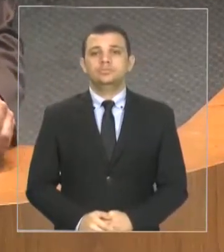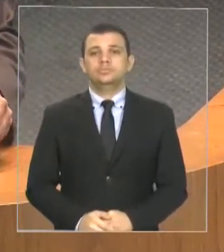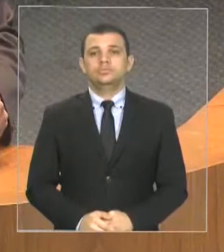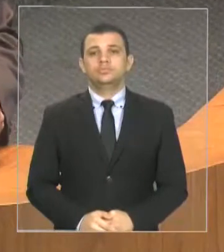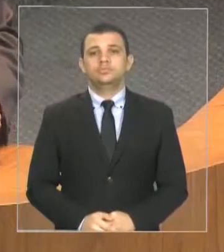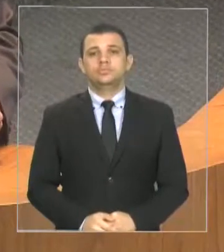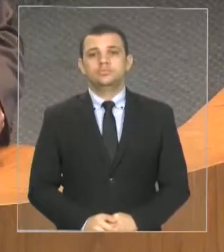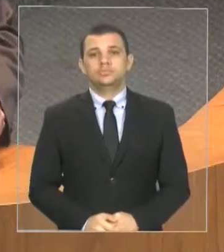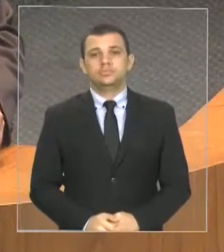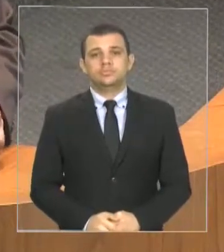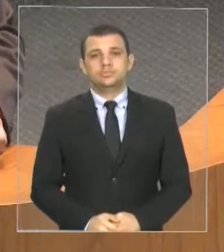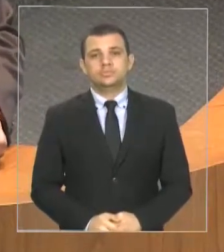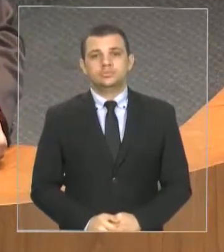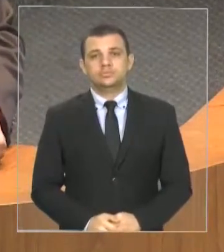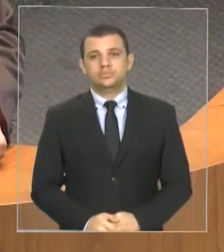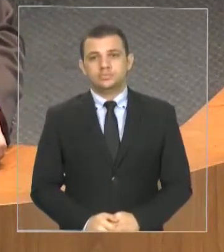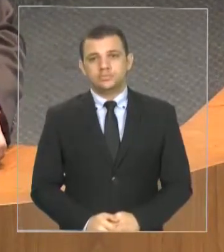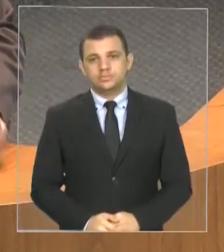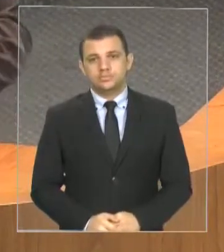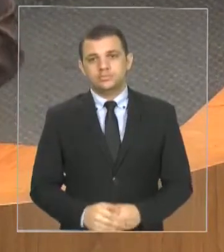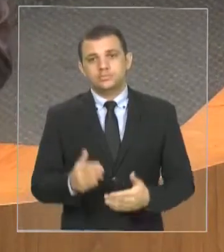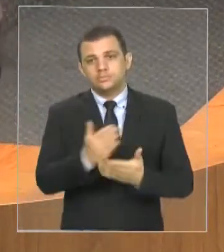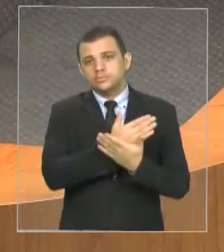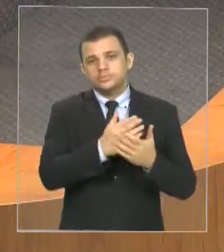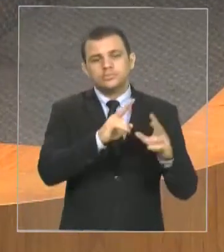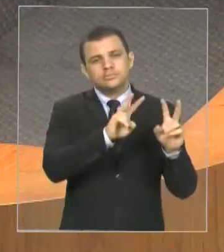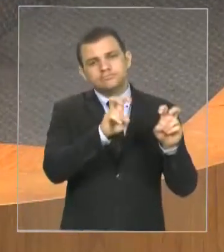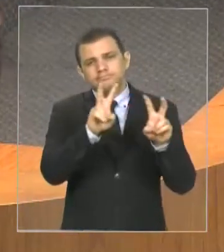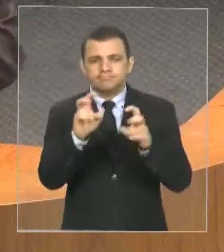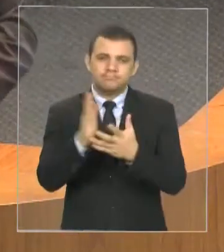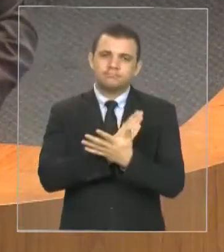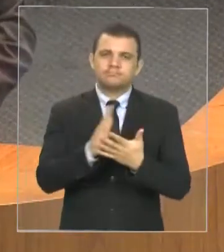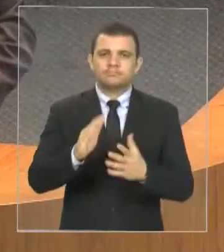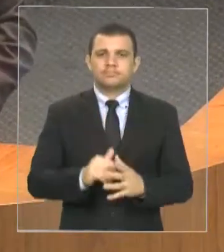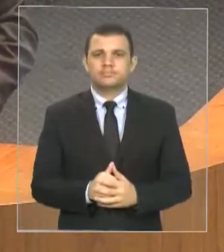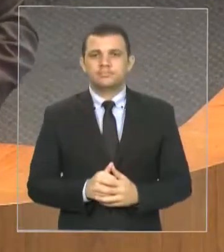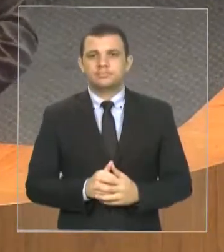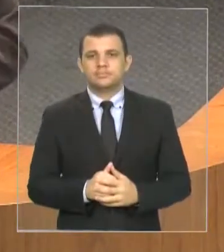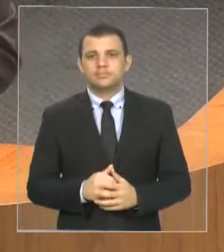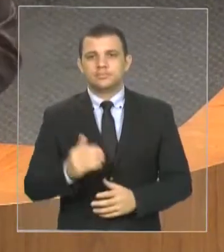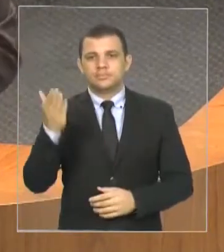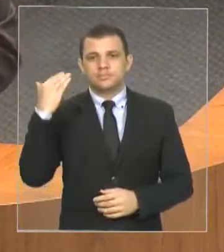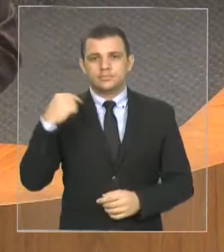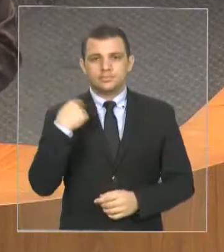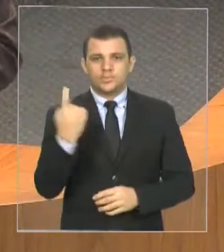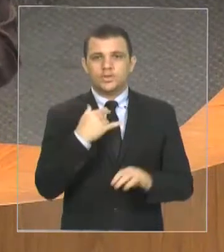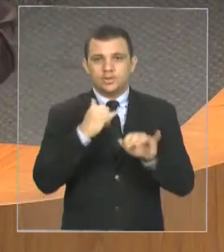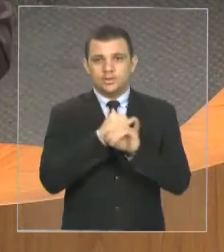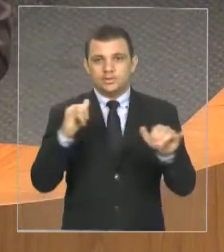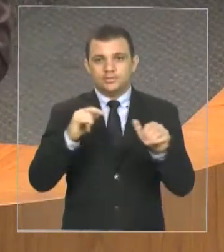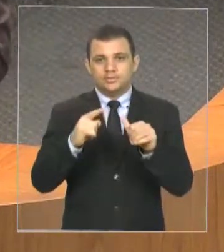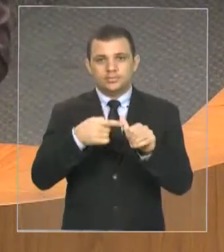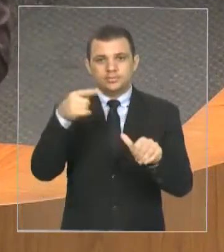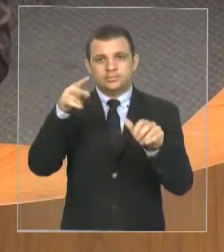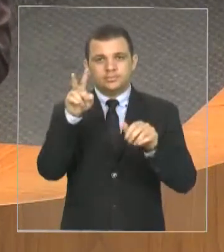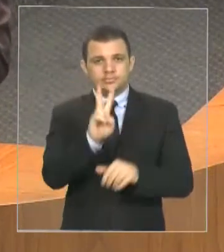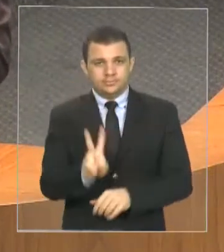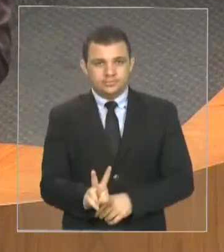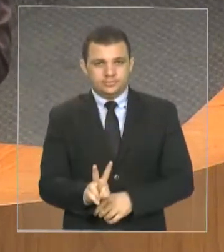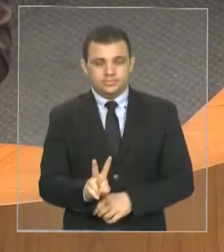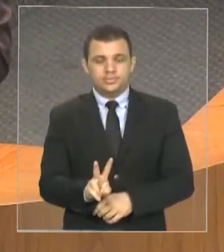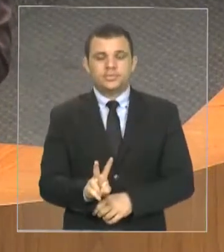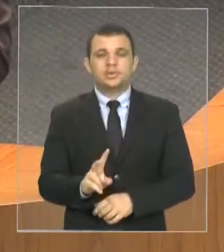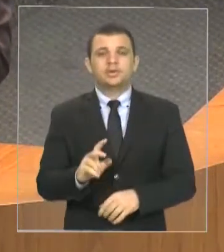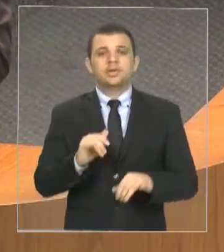E não são questões pontuais. Quando fizemos a primeira denúncia de que o governo Flávio Dino, logo após